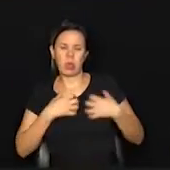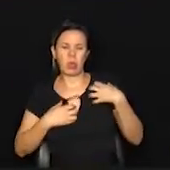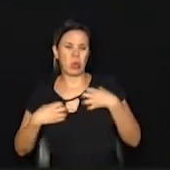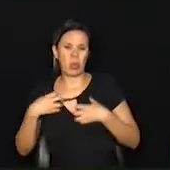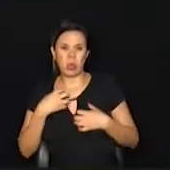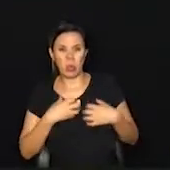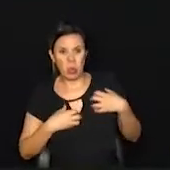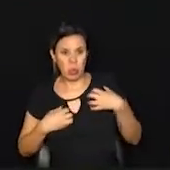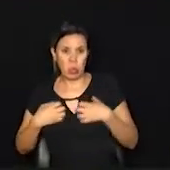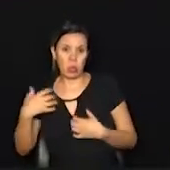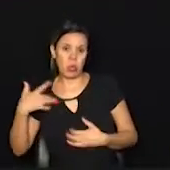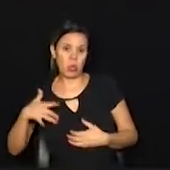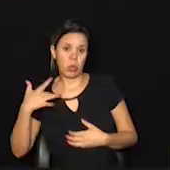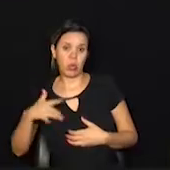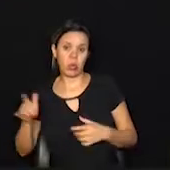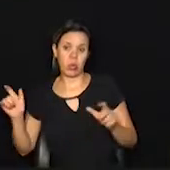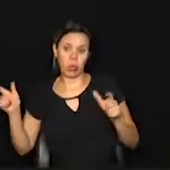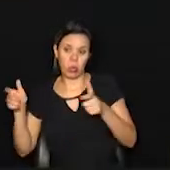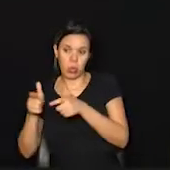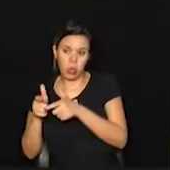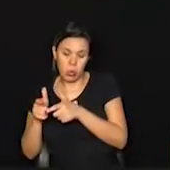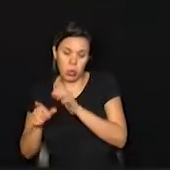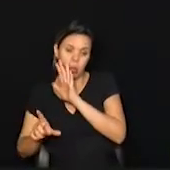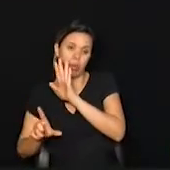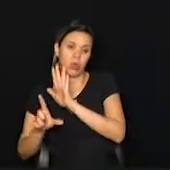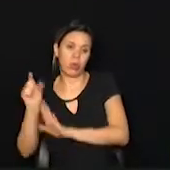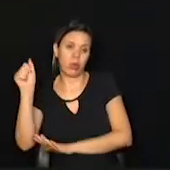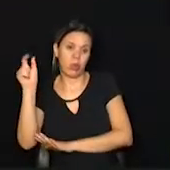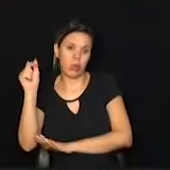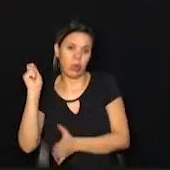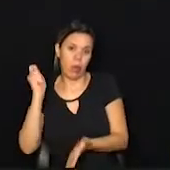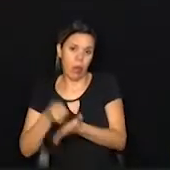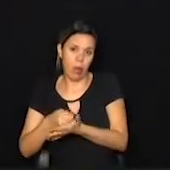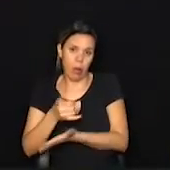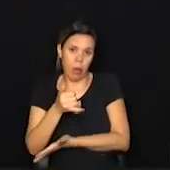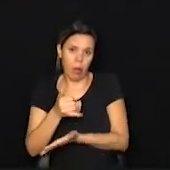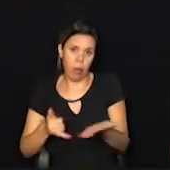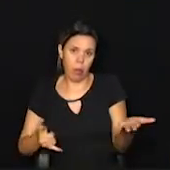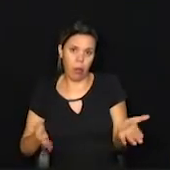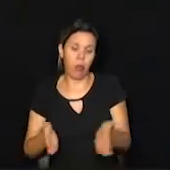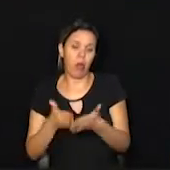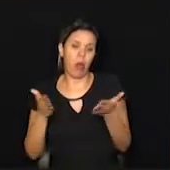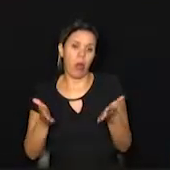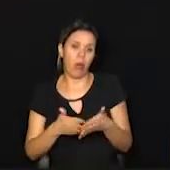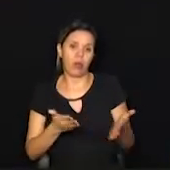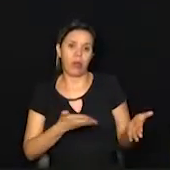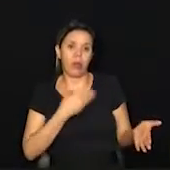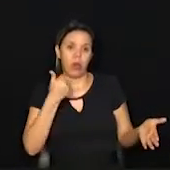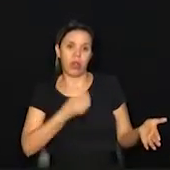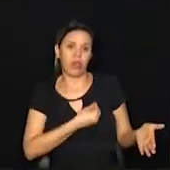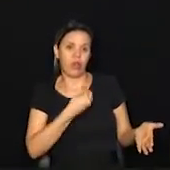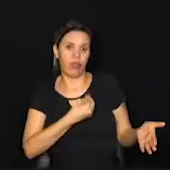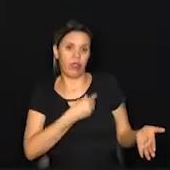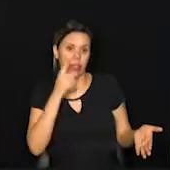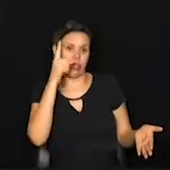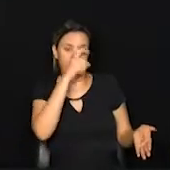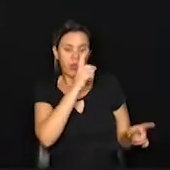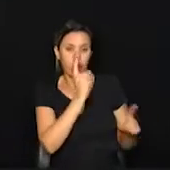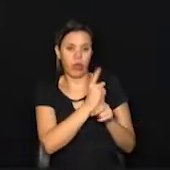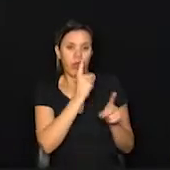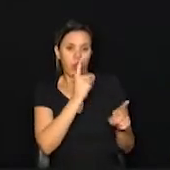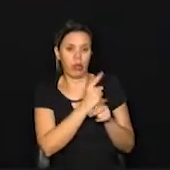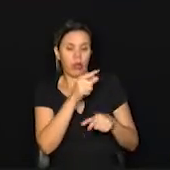angustiados tadinhos e diminuir um pouco a parte de lucro porque tem que pagar imposto porque pobre tá melhorando de vida porque tá difícil encontrar